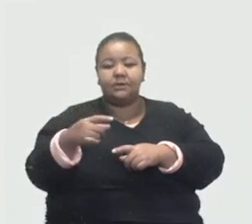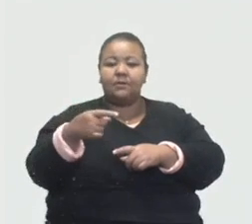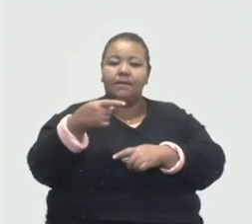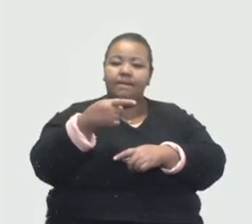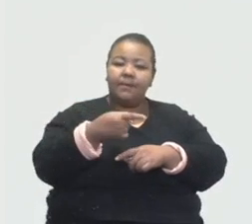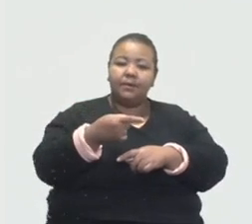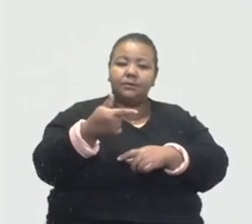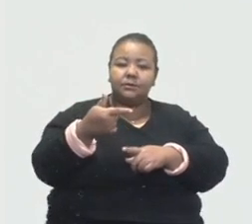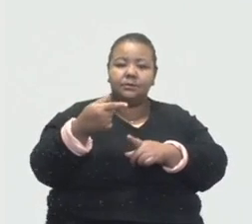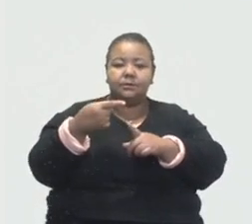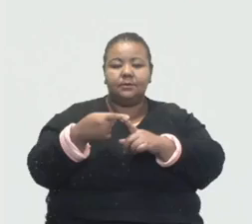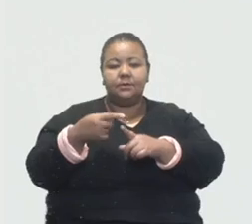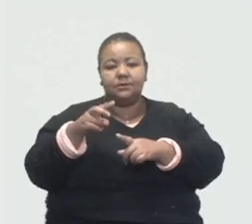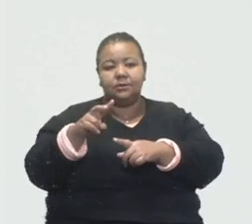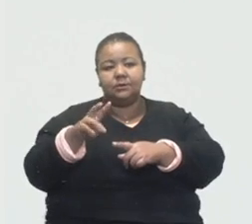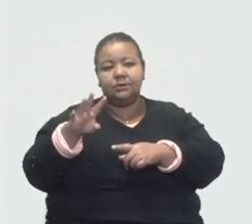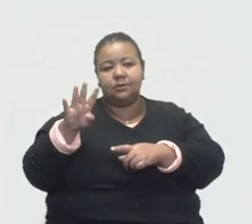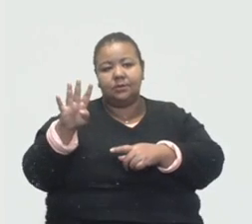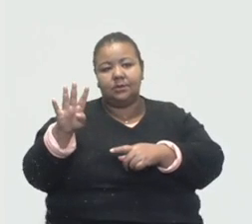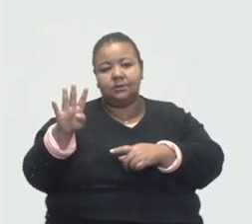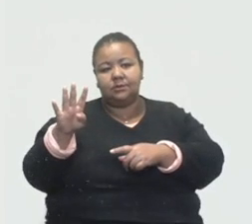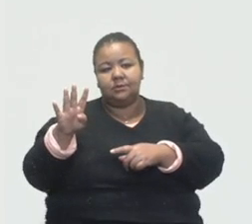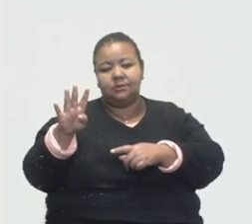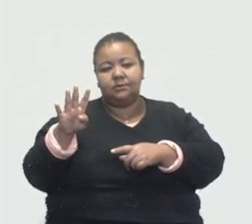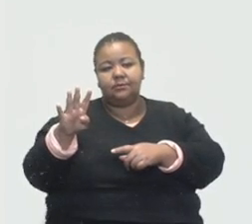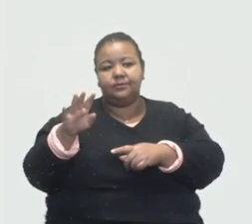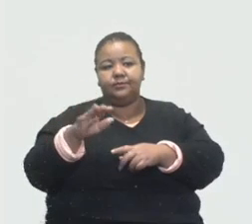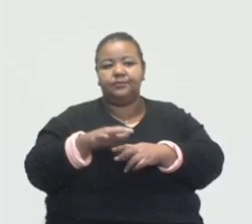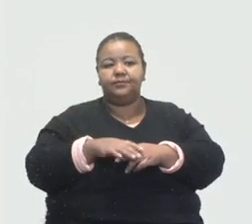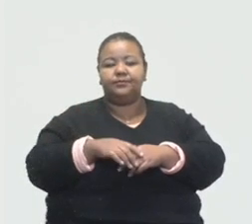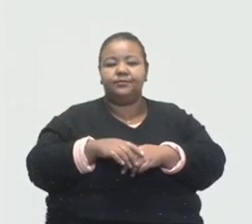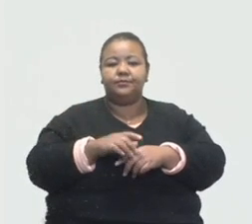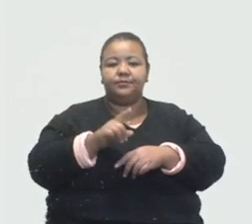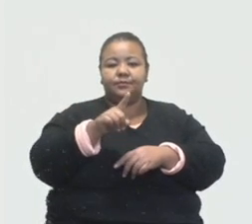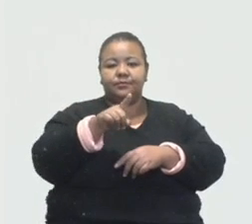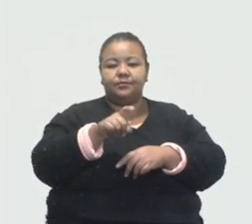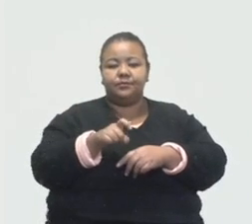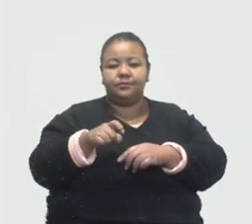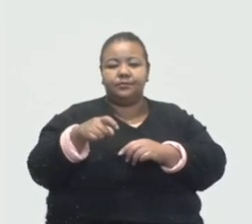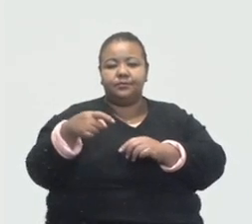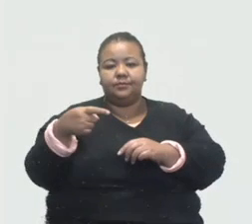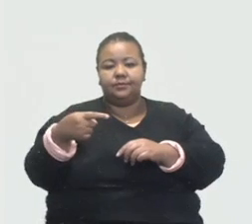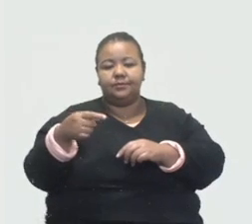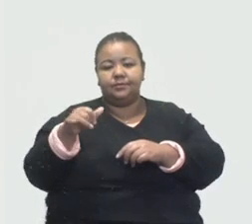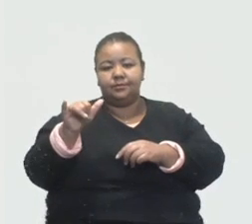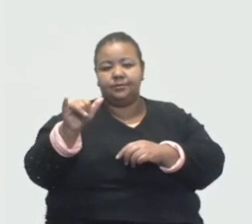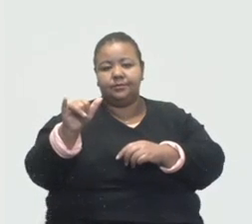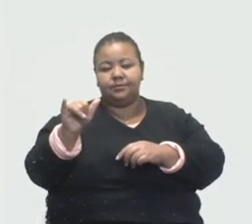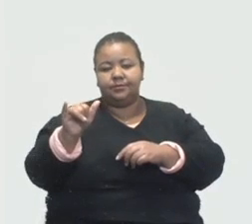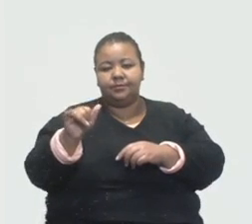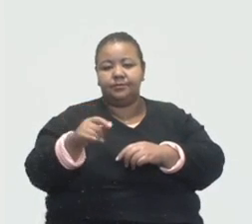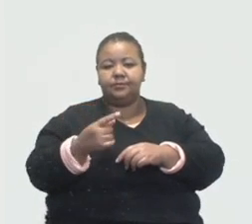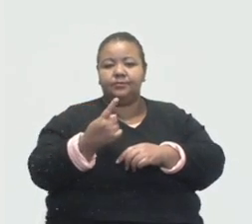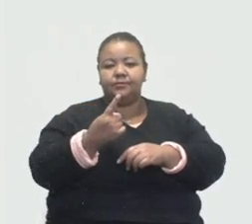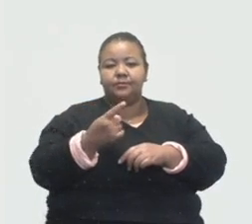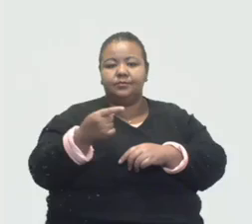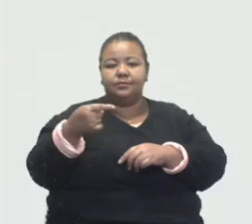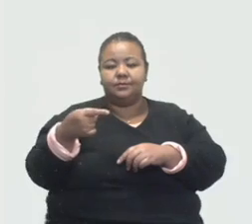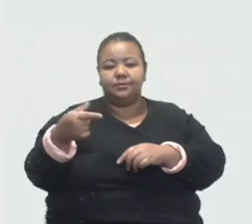2, 4. Agora é x menos y. 1 menos